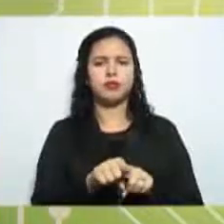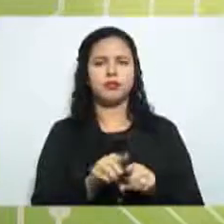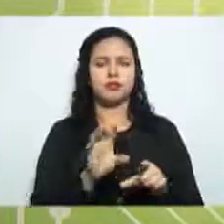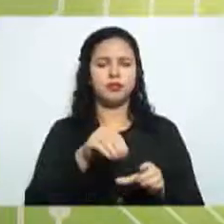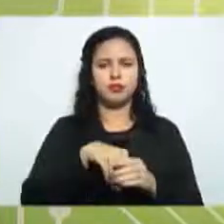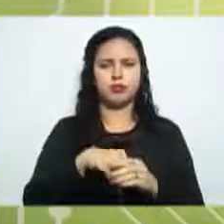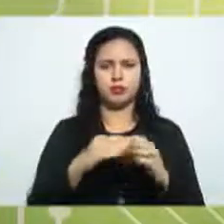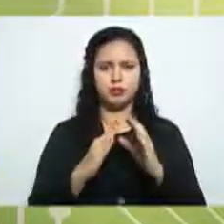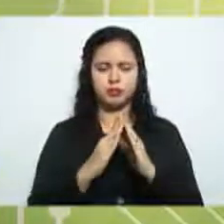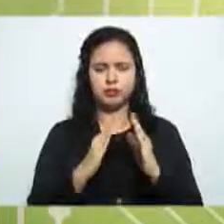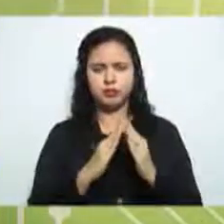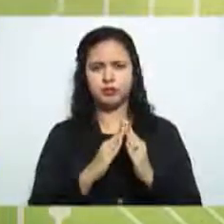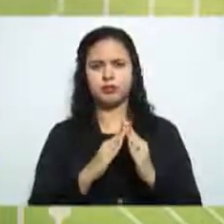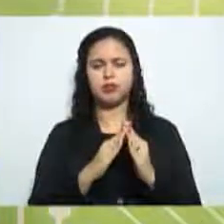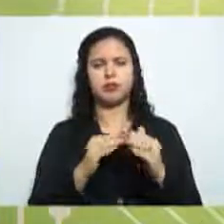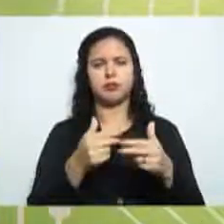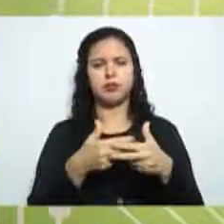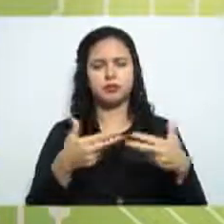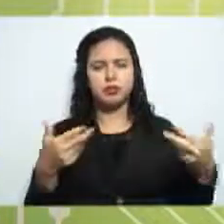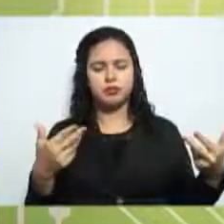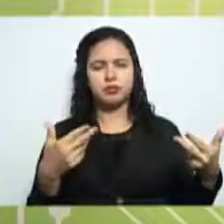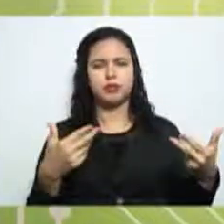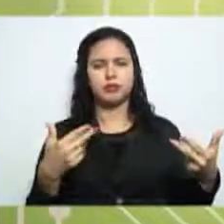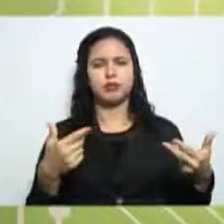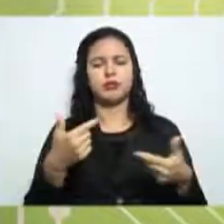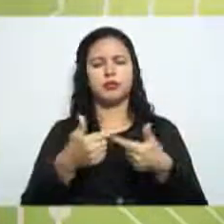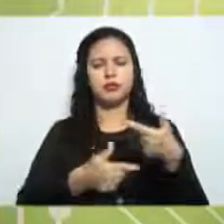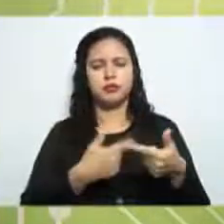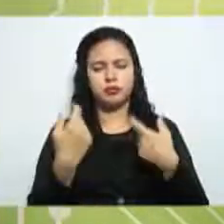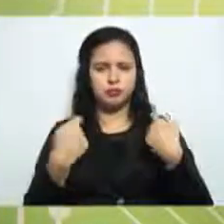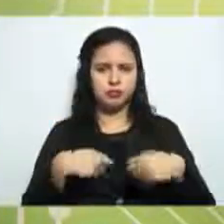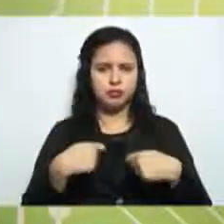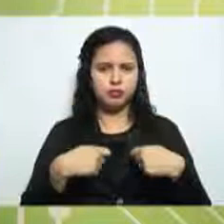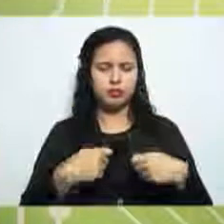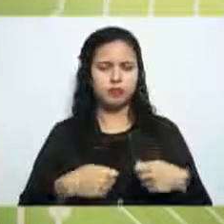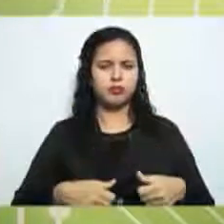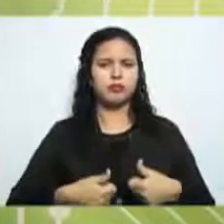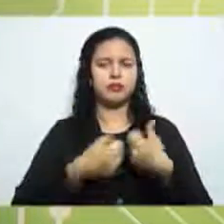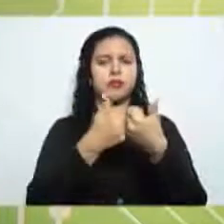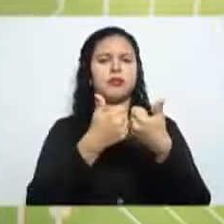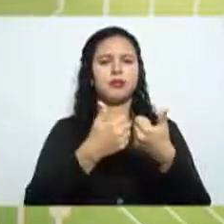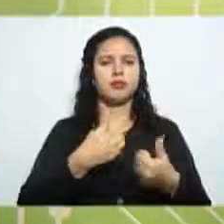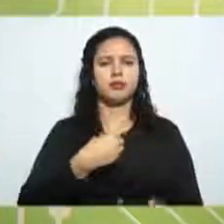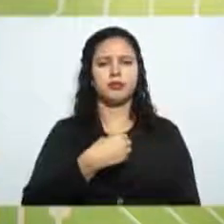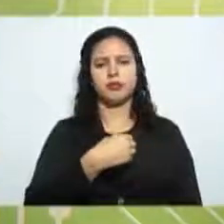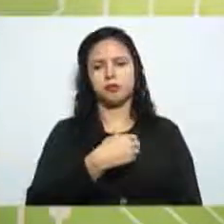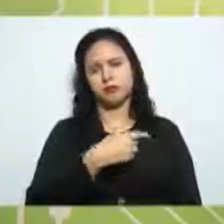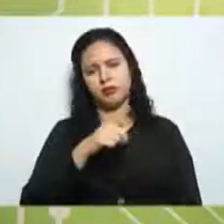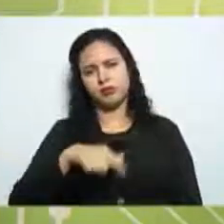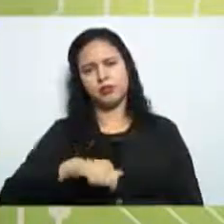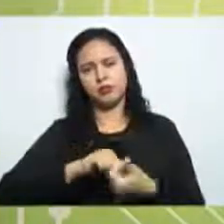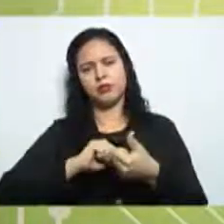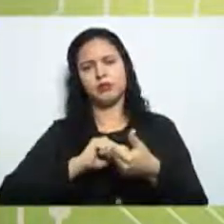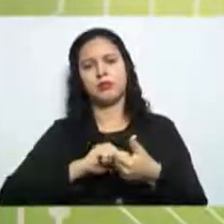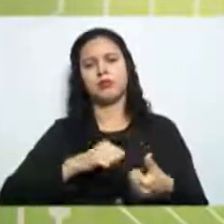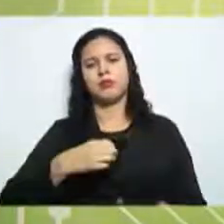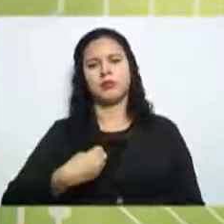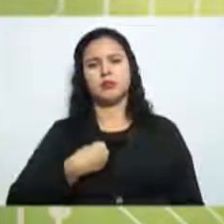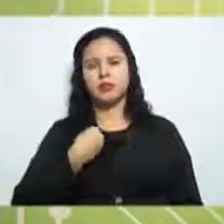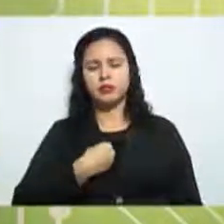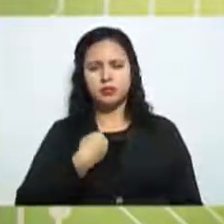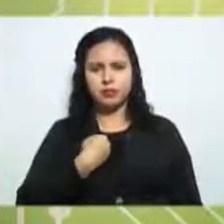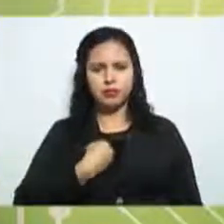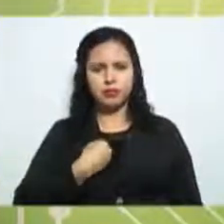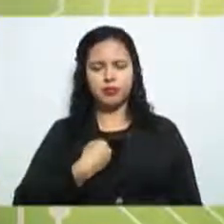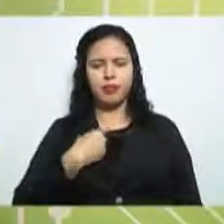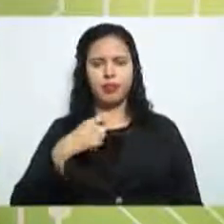nossa casa, a gente aumenta acesso a serviços essenciais que melhoram a nossa qualidade de vida, como o transporte, a saúde. E